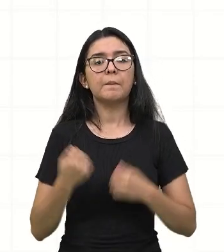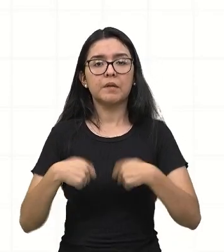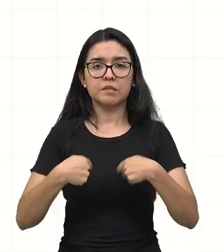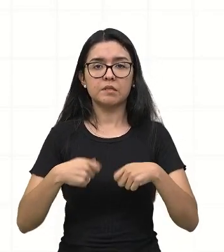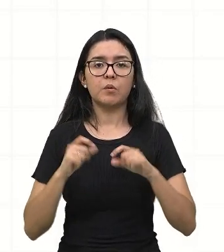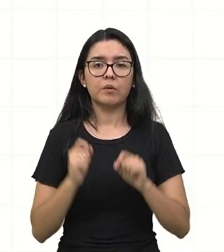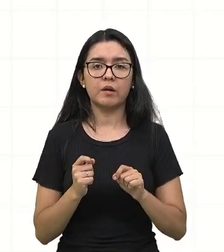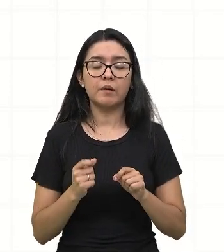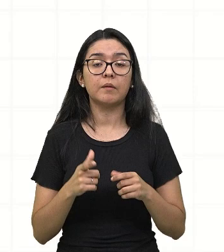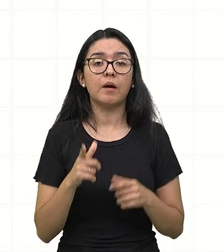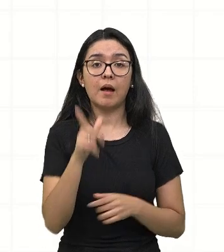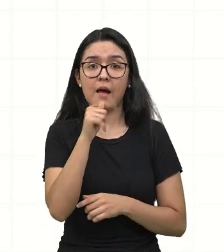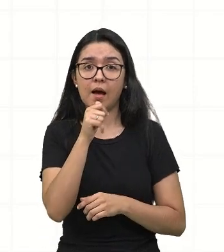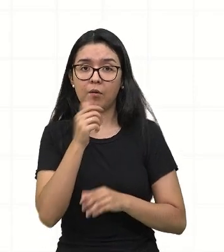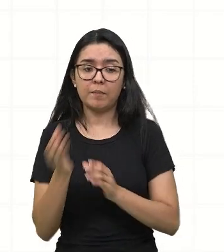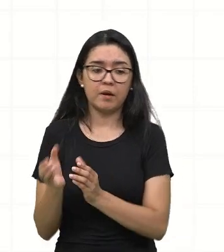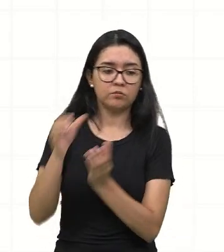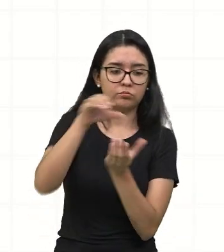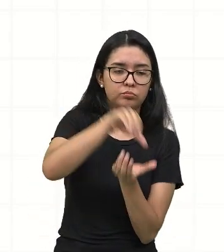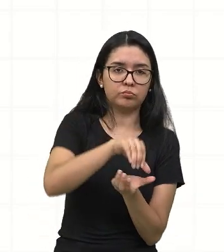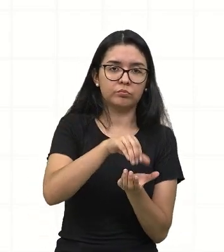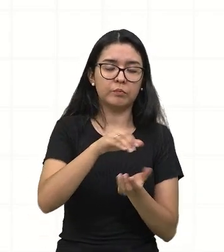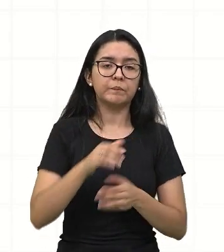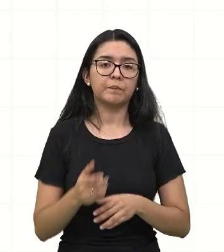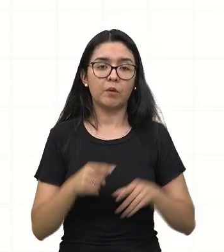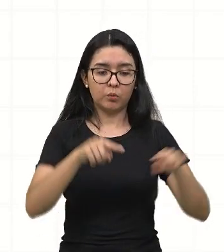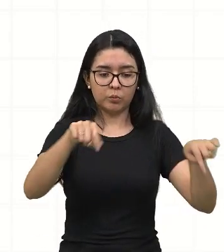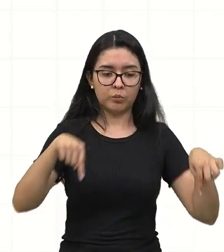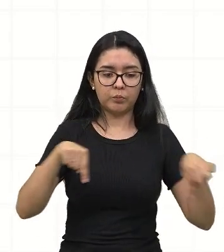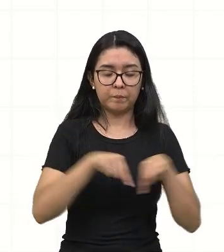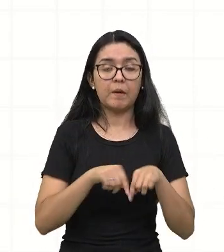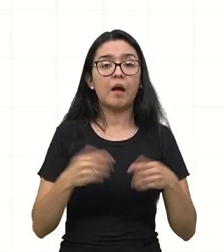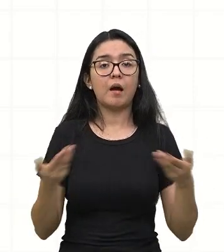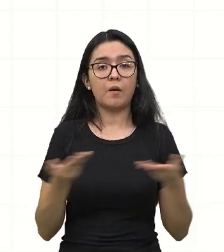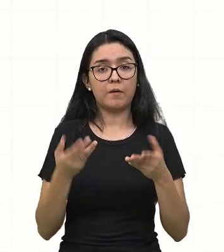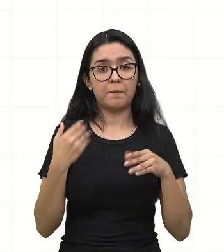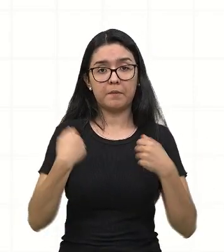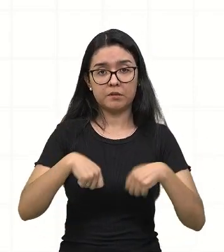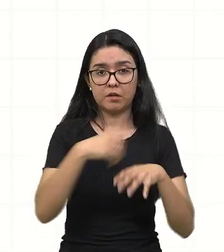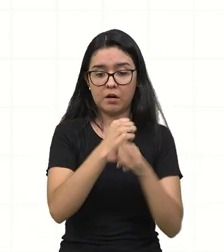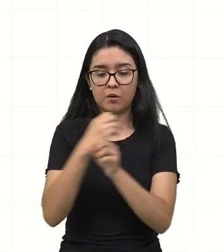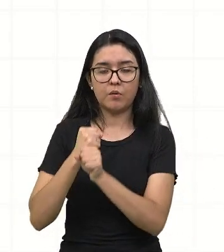necessário para enchê-lo. E aí, pessoal, nós vamos ter que calcular o volume desse